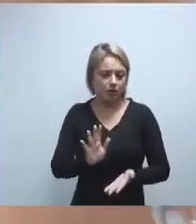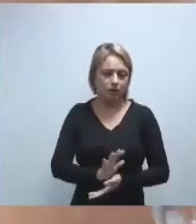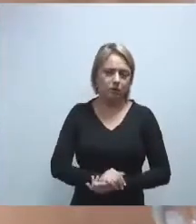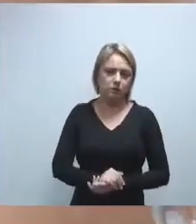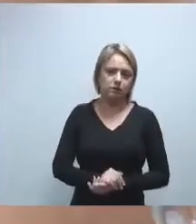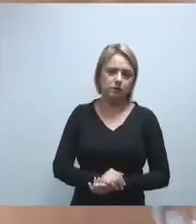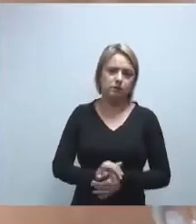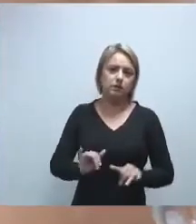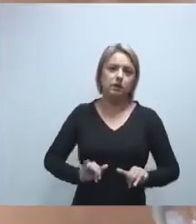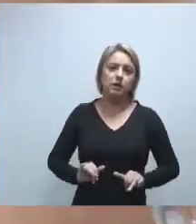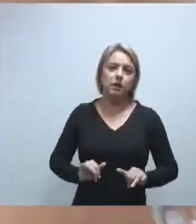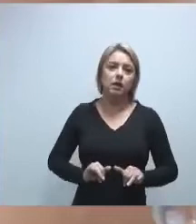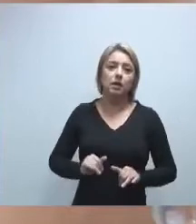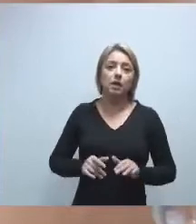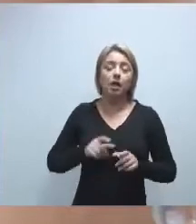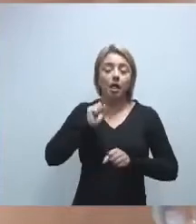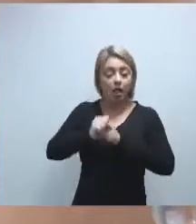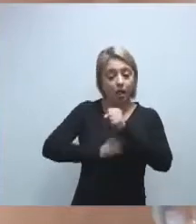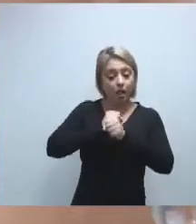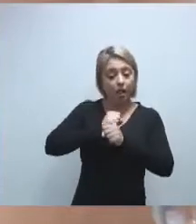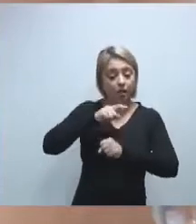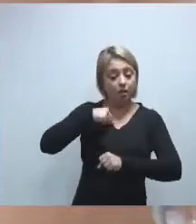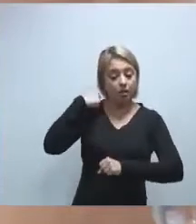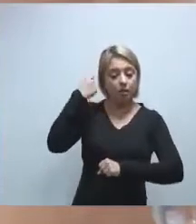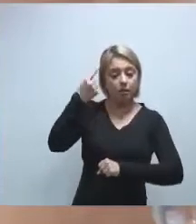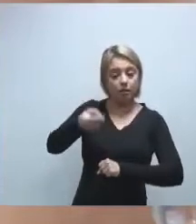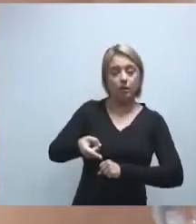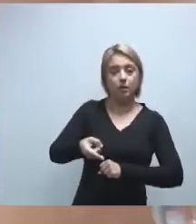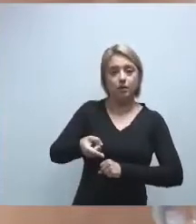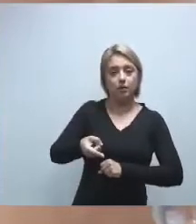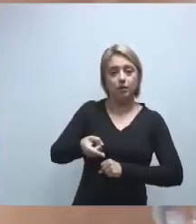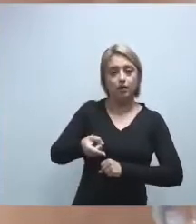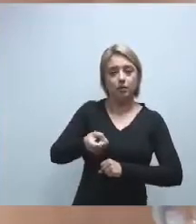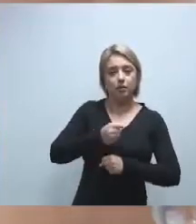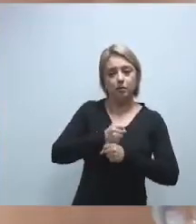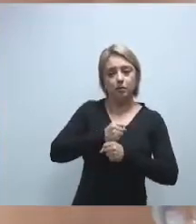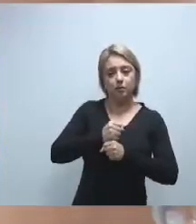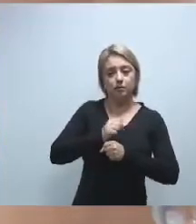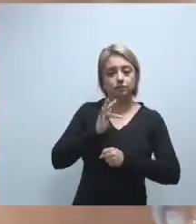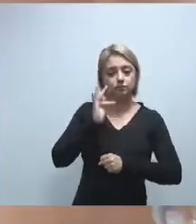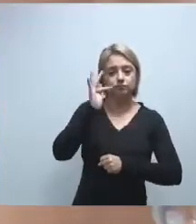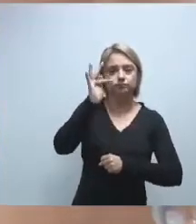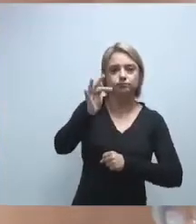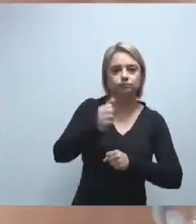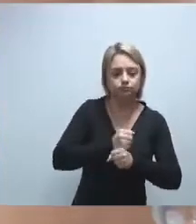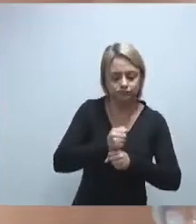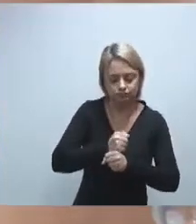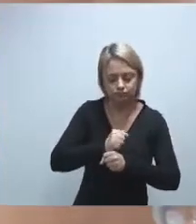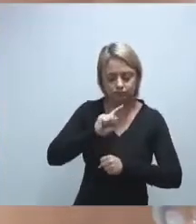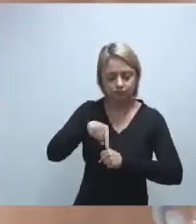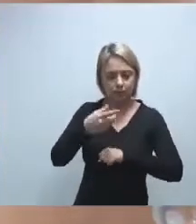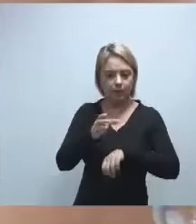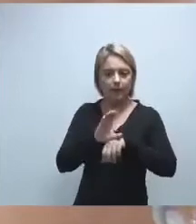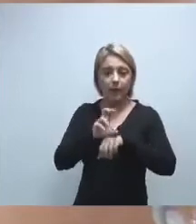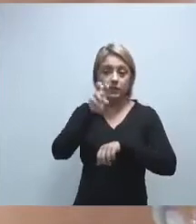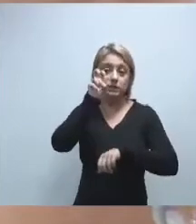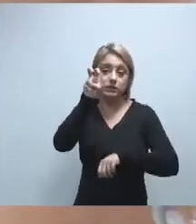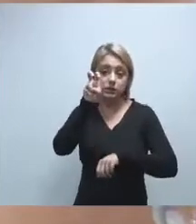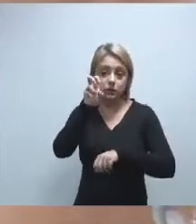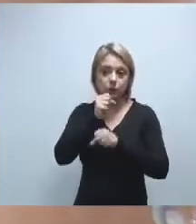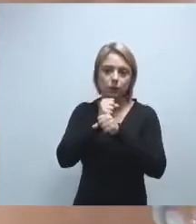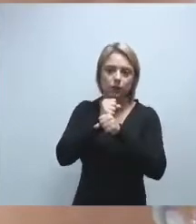ela ocorreu anos muitos anos na frente depois da constituição foram 15